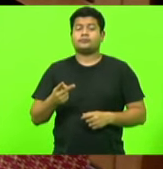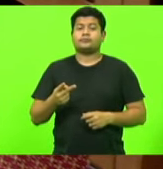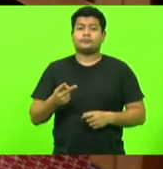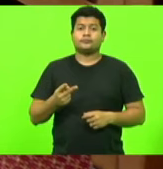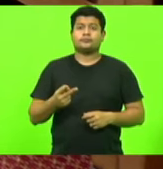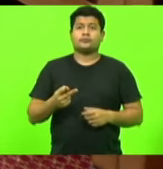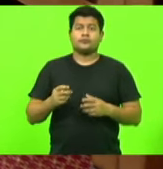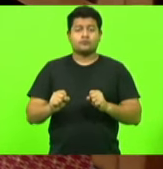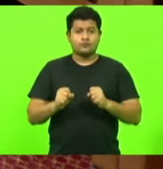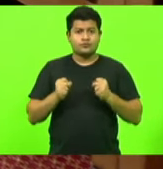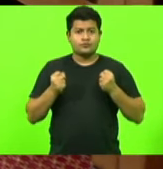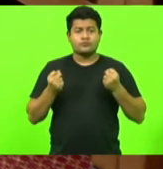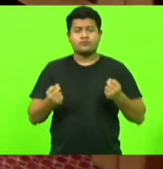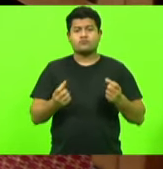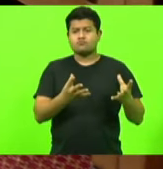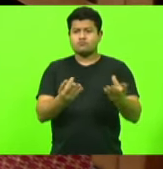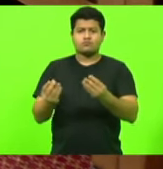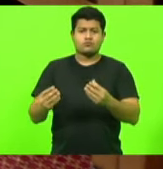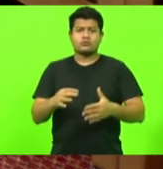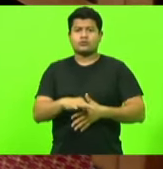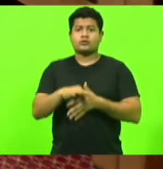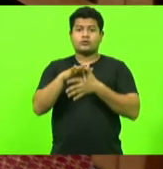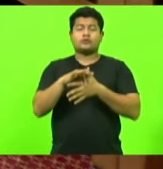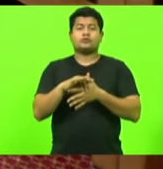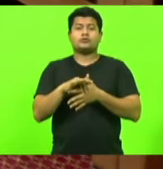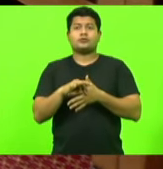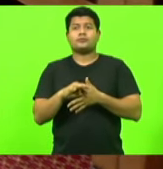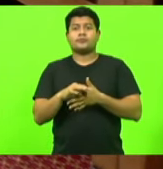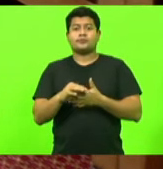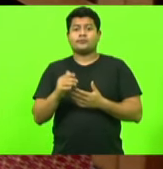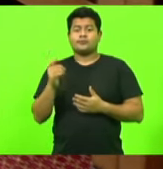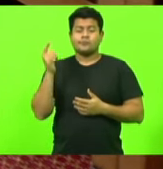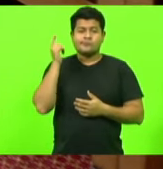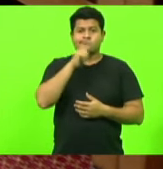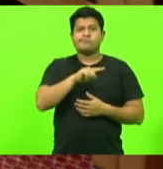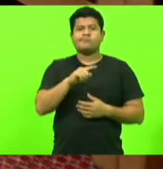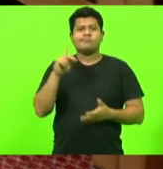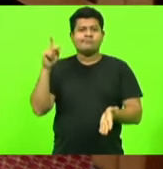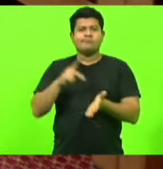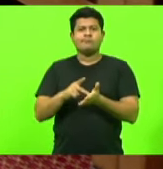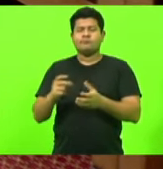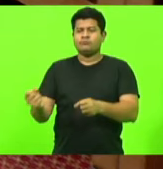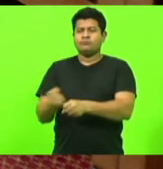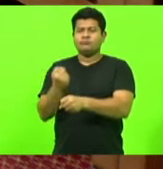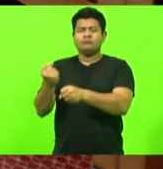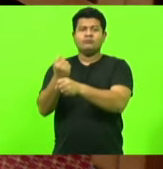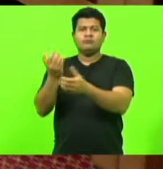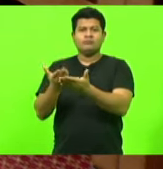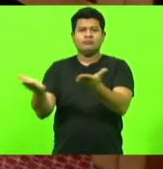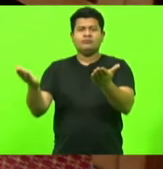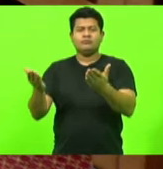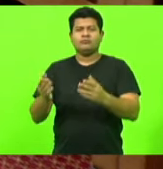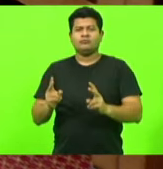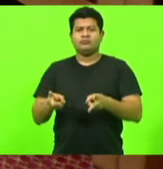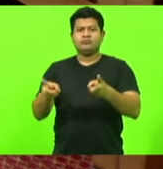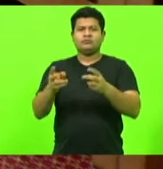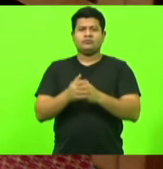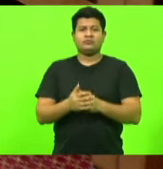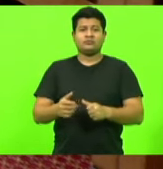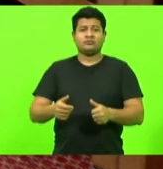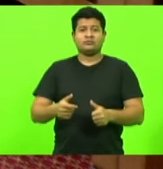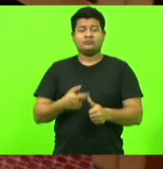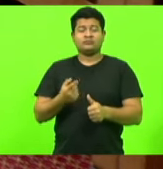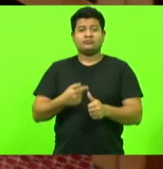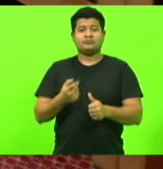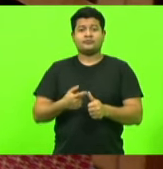um esforço de muitas lideranças para que isso, de fato, acontecesse. Primeiro, a participação do nosso presidente